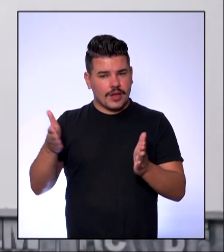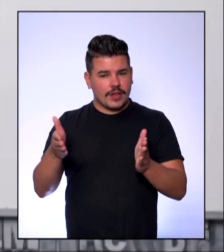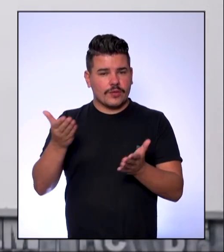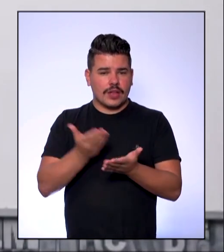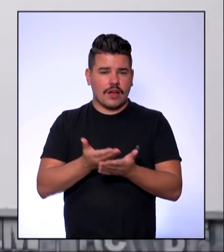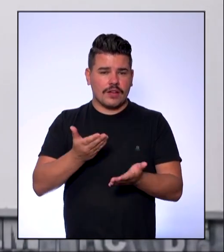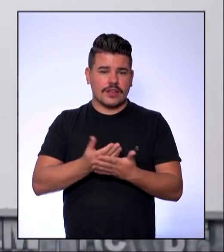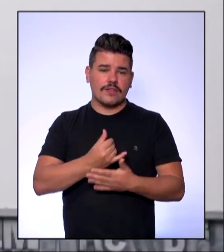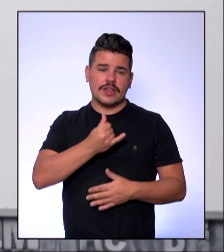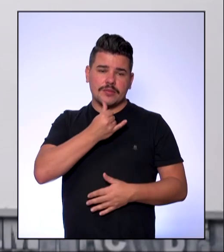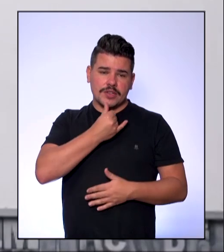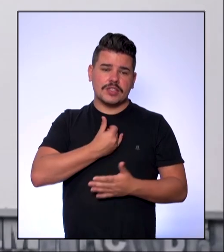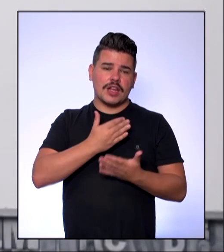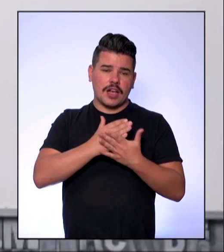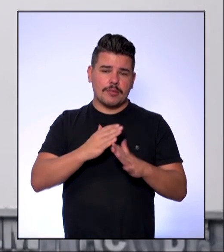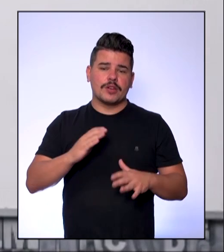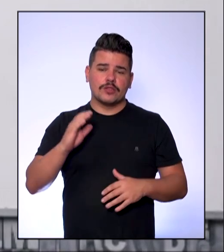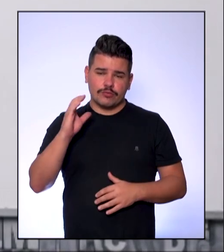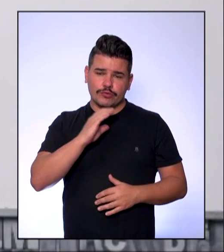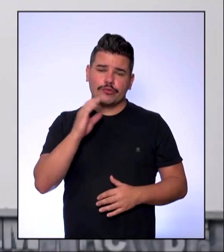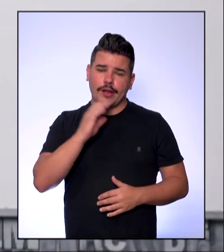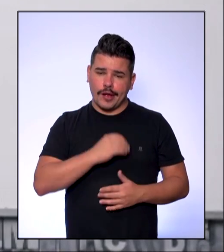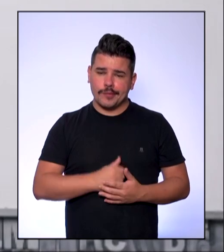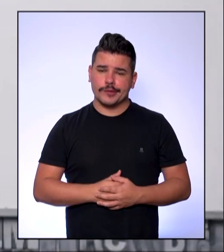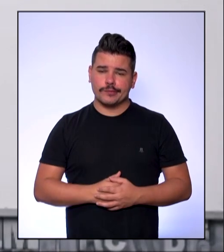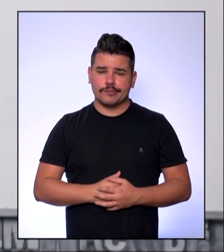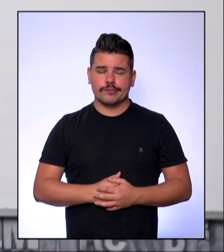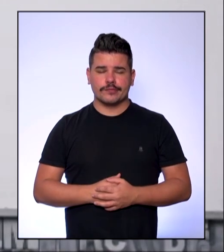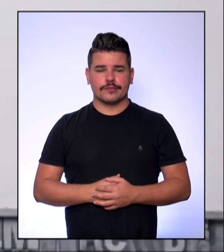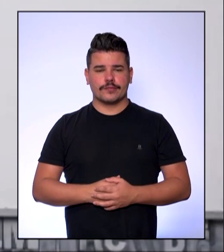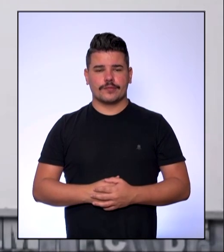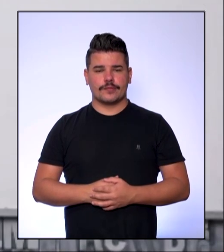acabando, infelizmente, passando muito rápido.